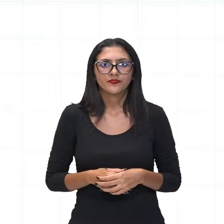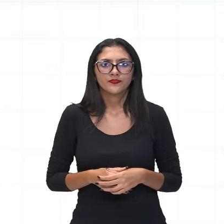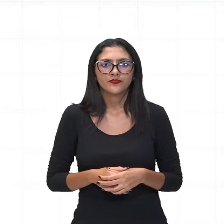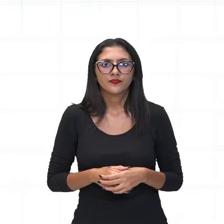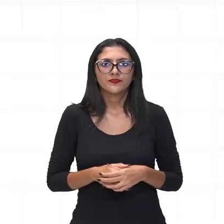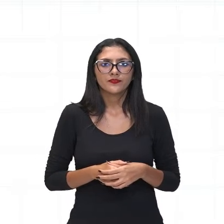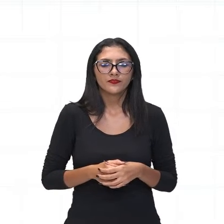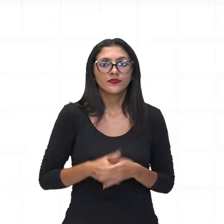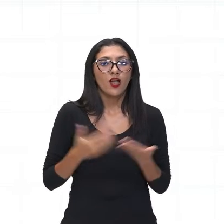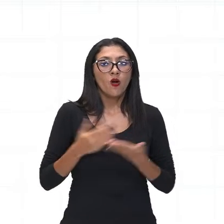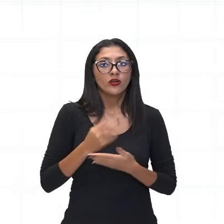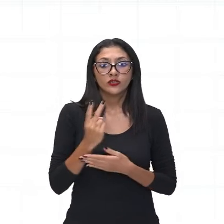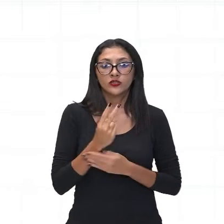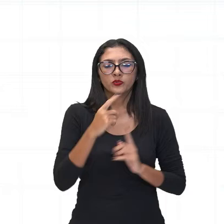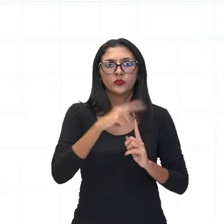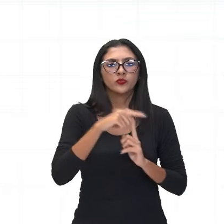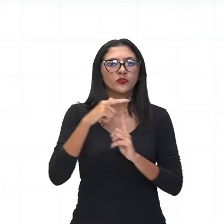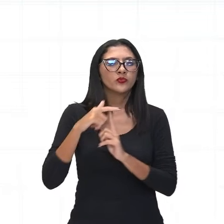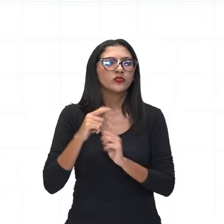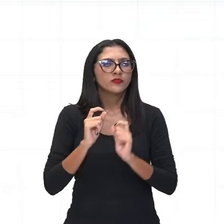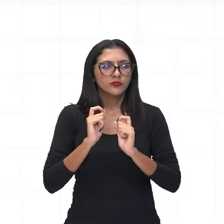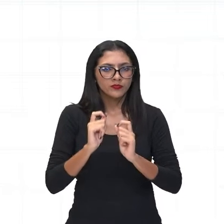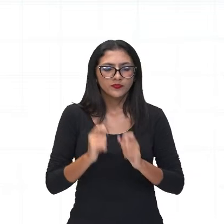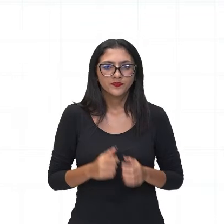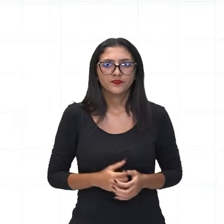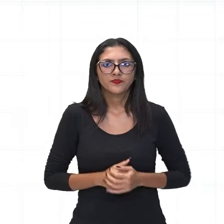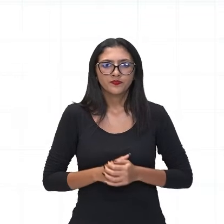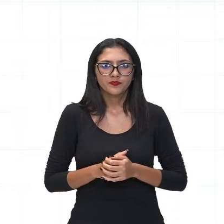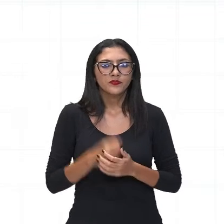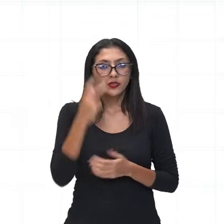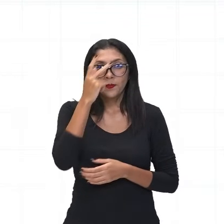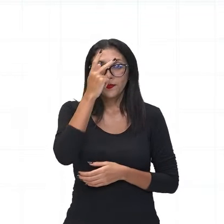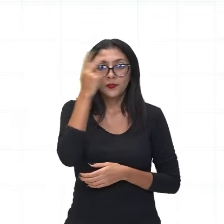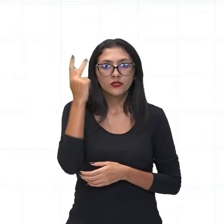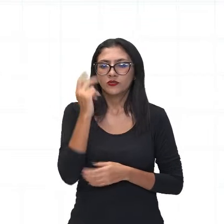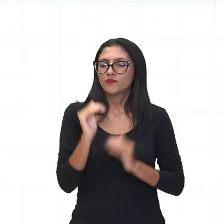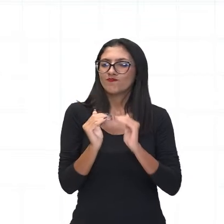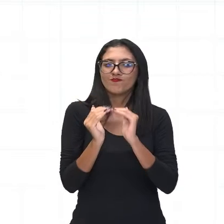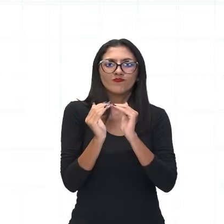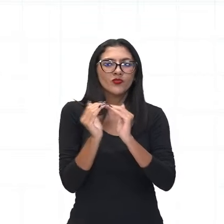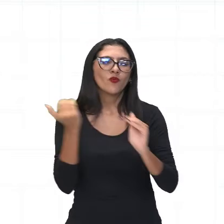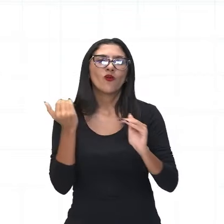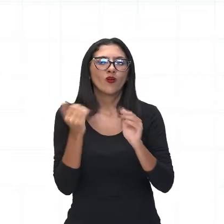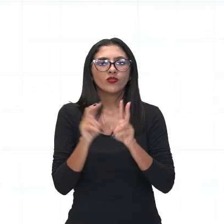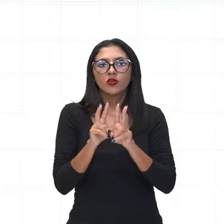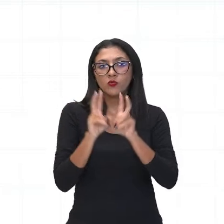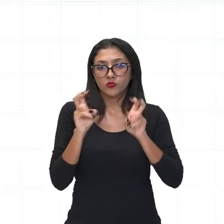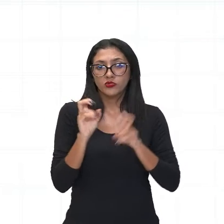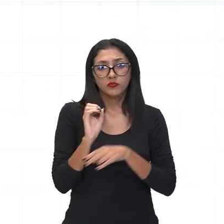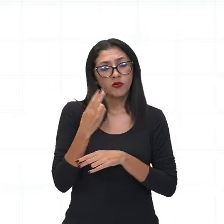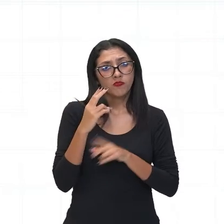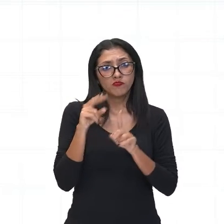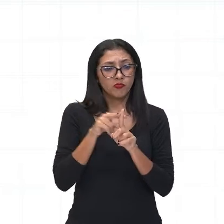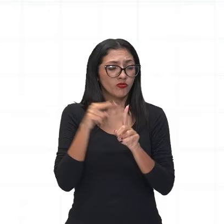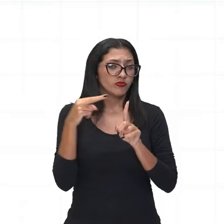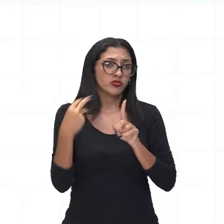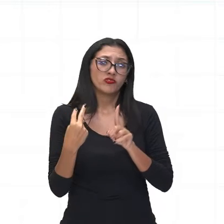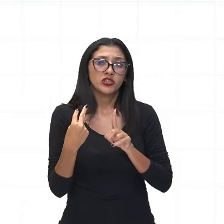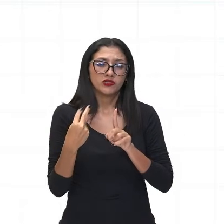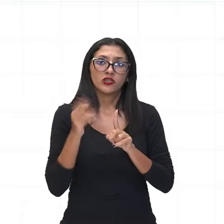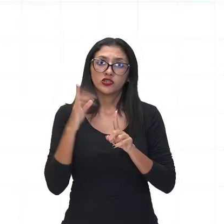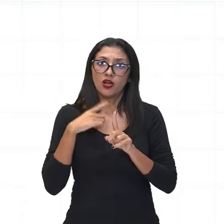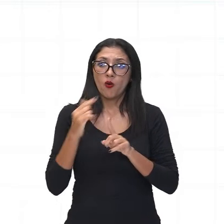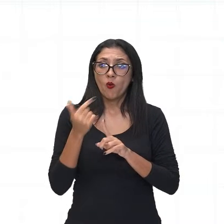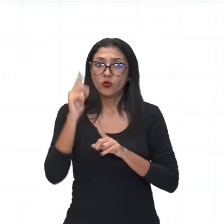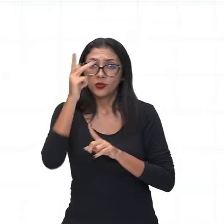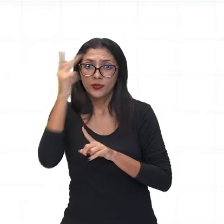movimento argumentativo de refutação ocorre quando alguém não concorda com uma temática ou ponto de vista proposto por outra